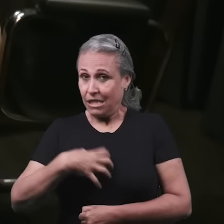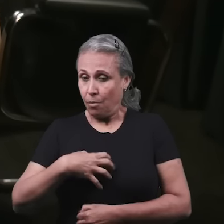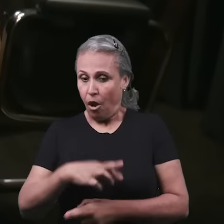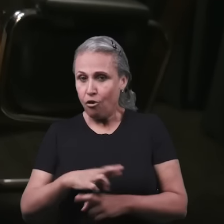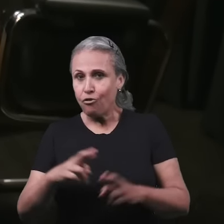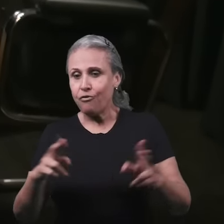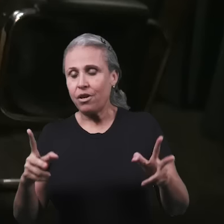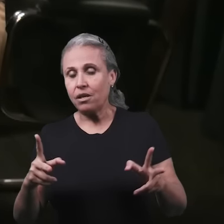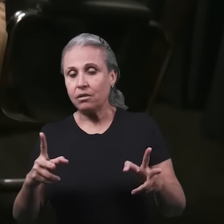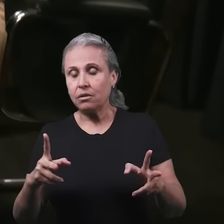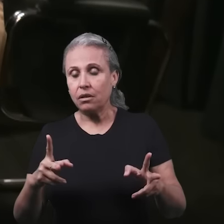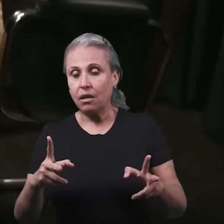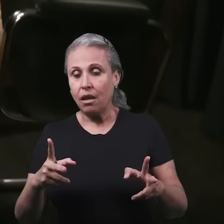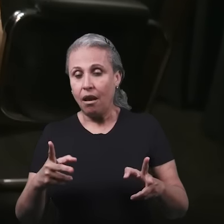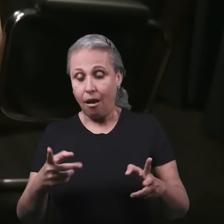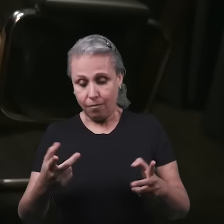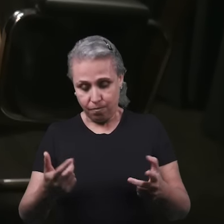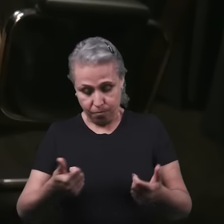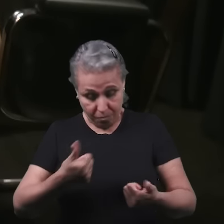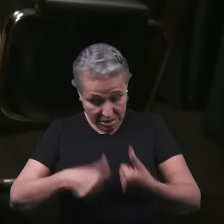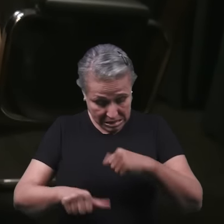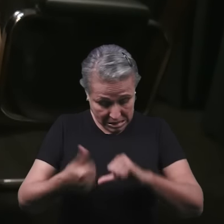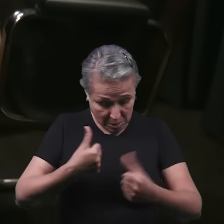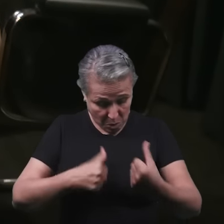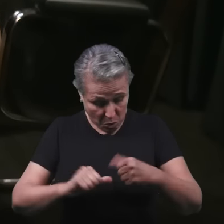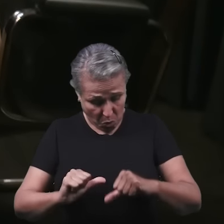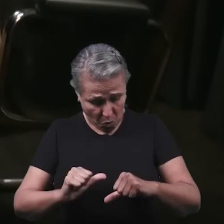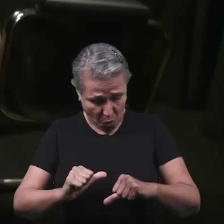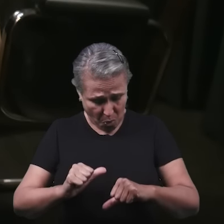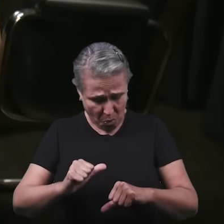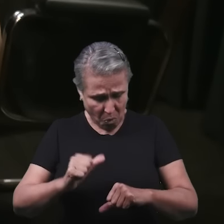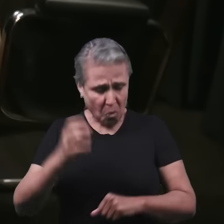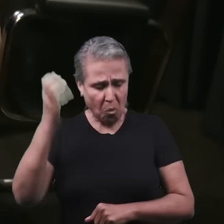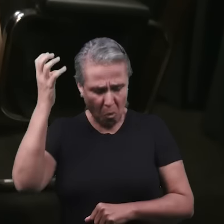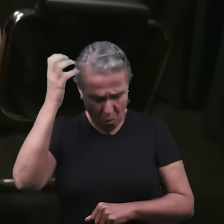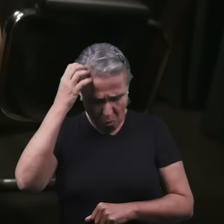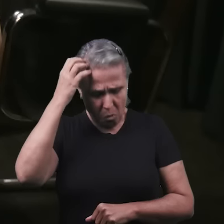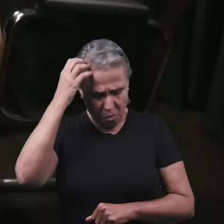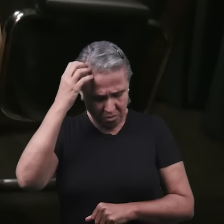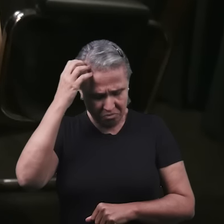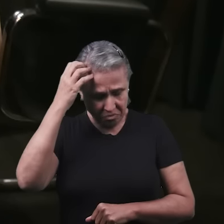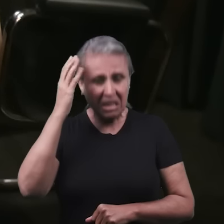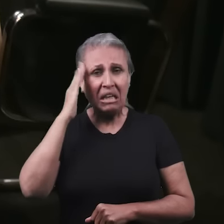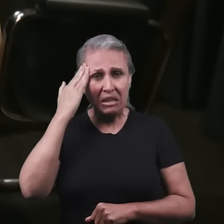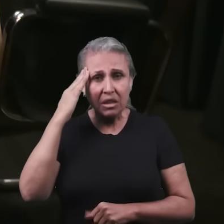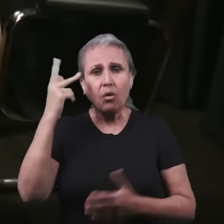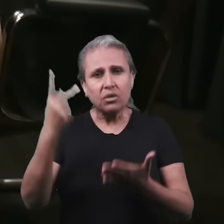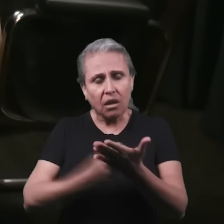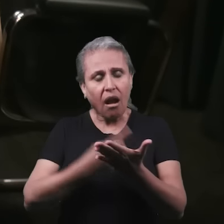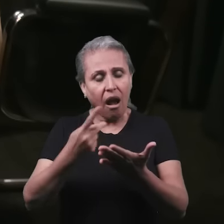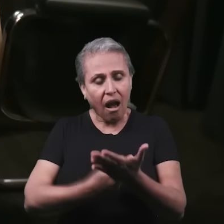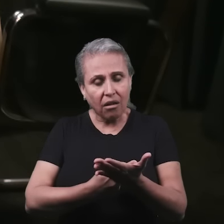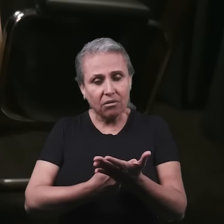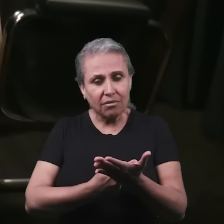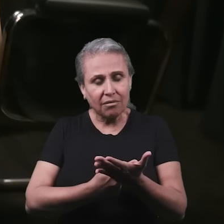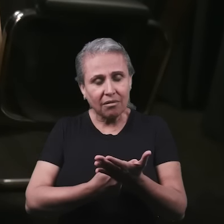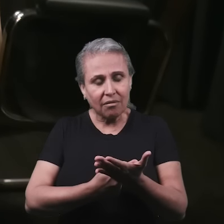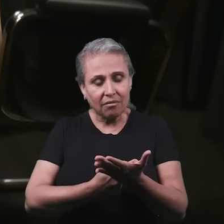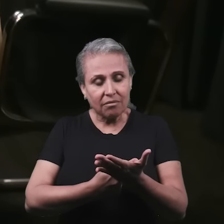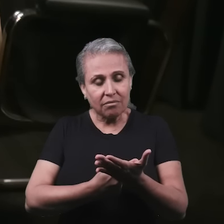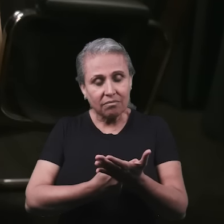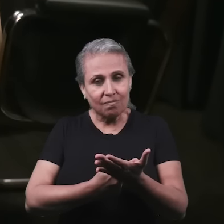diferentes. Ele olhou para dentro de si, ele viu a culpa, ele viu que ele havia errado, ele viu a culpa, mas não